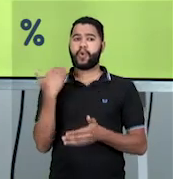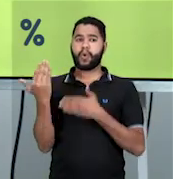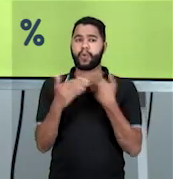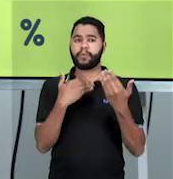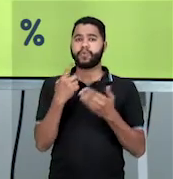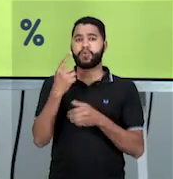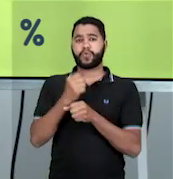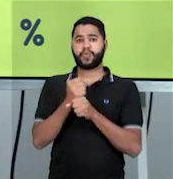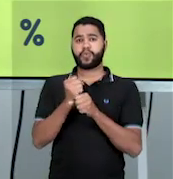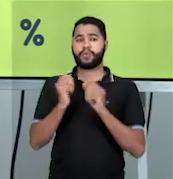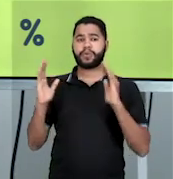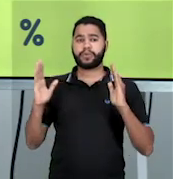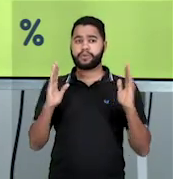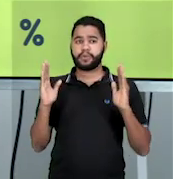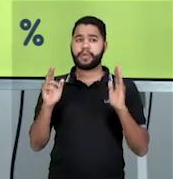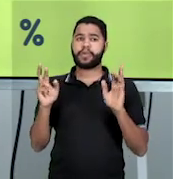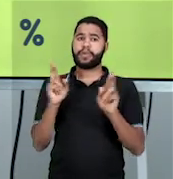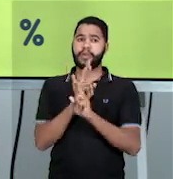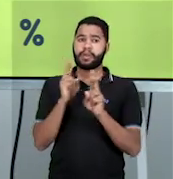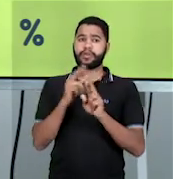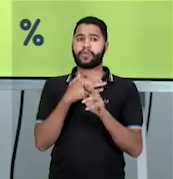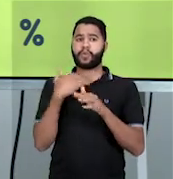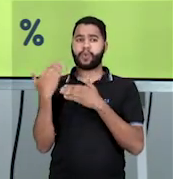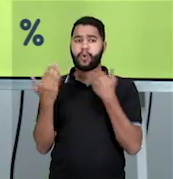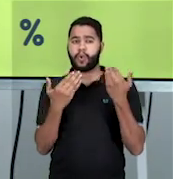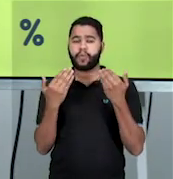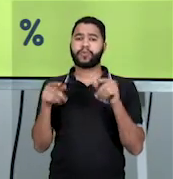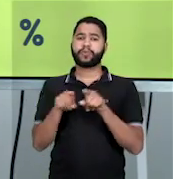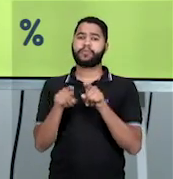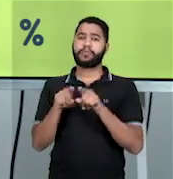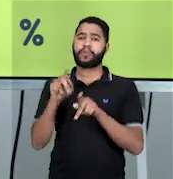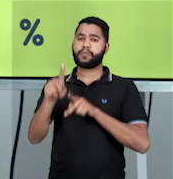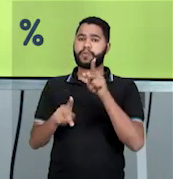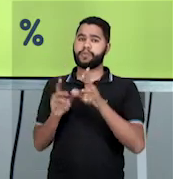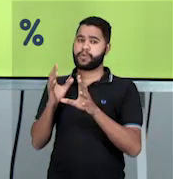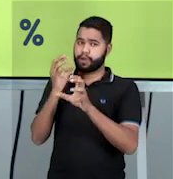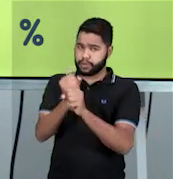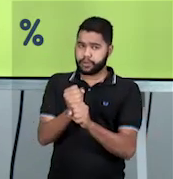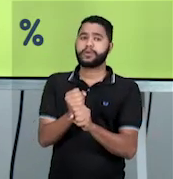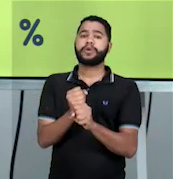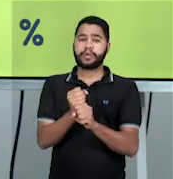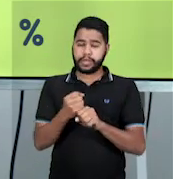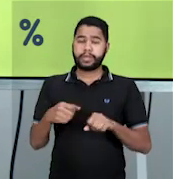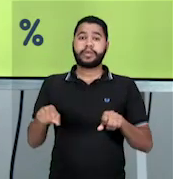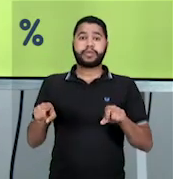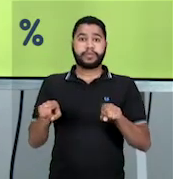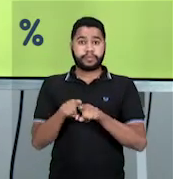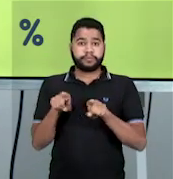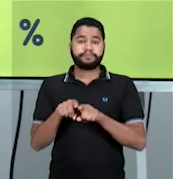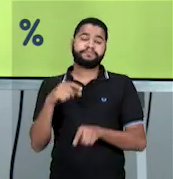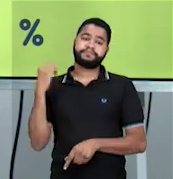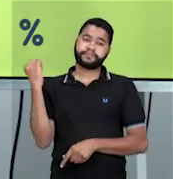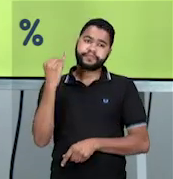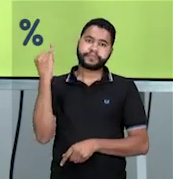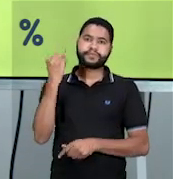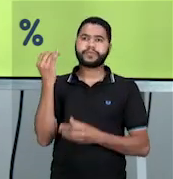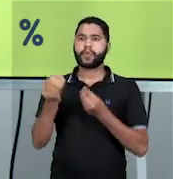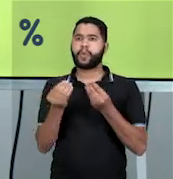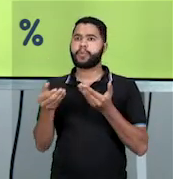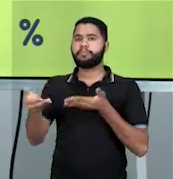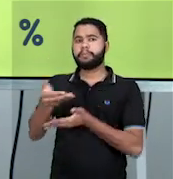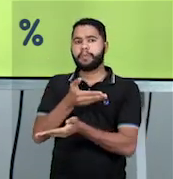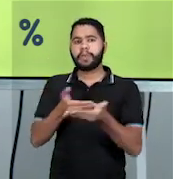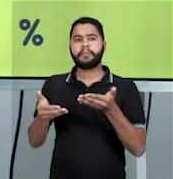um ano. É a relação entre os óbitos anuais e a população total. Então, isso é muito importante para a gente entender essa dinâmica